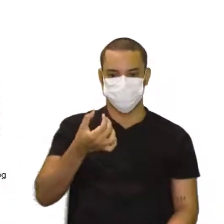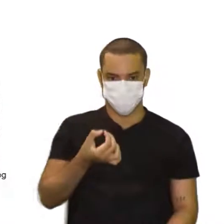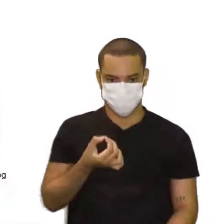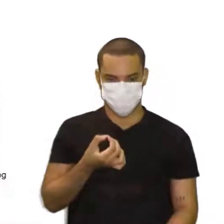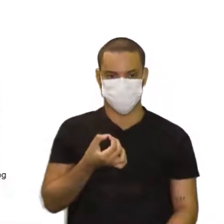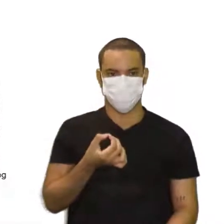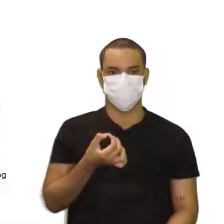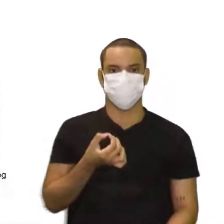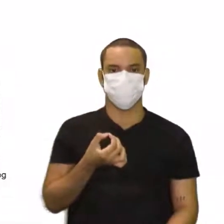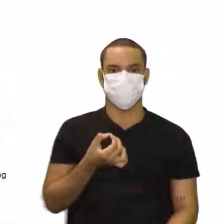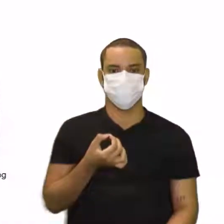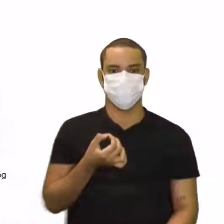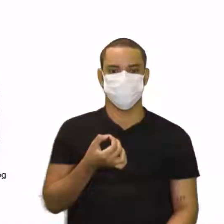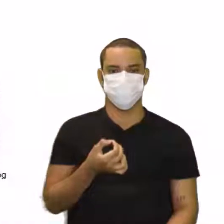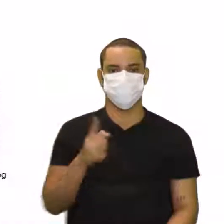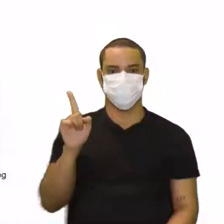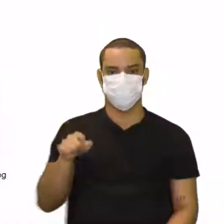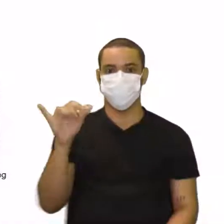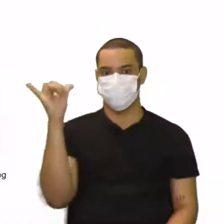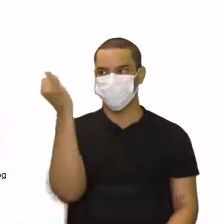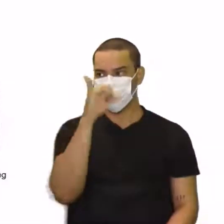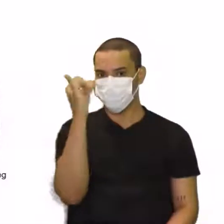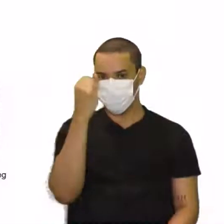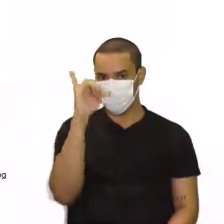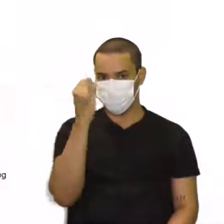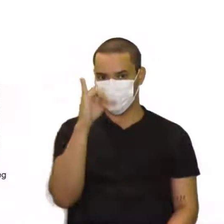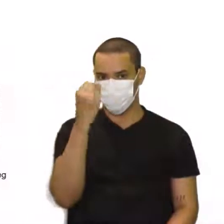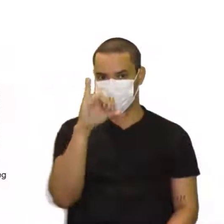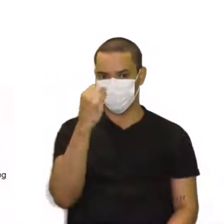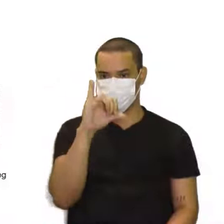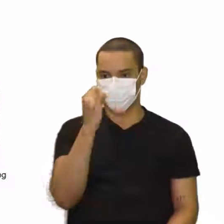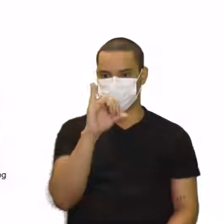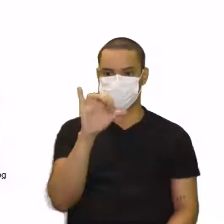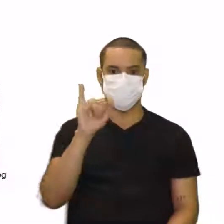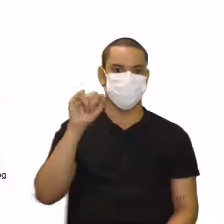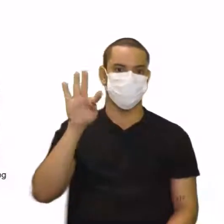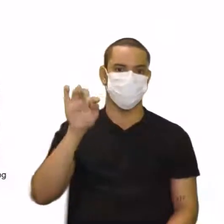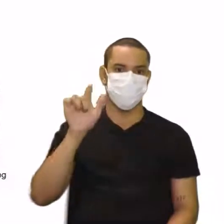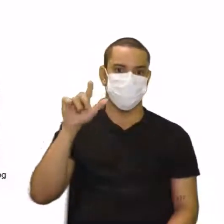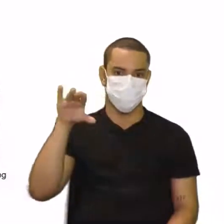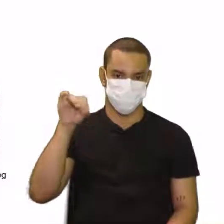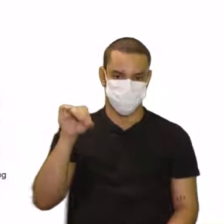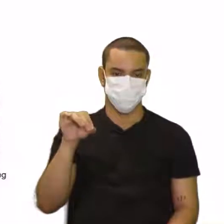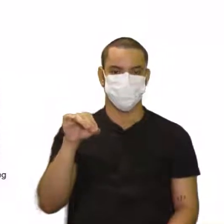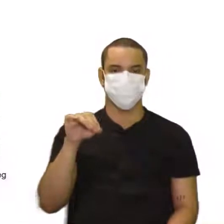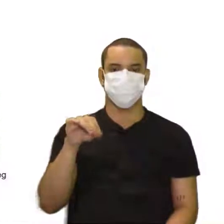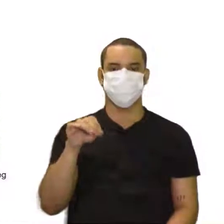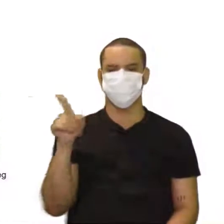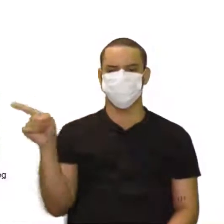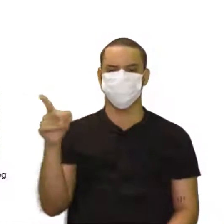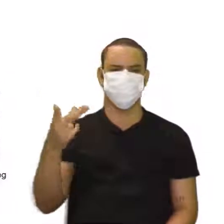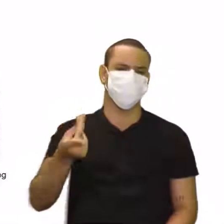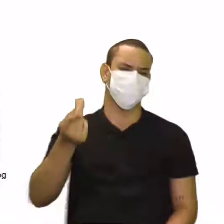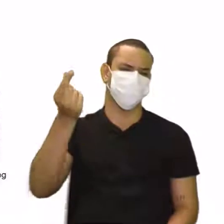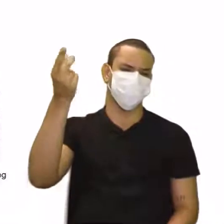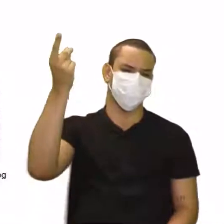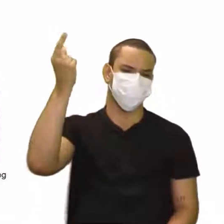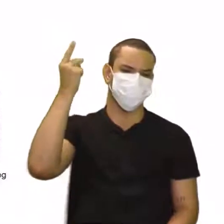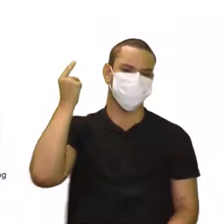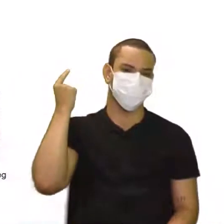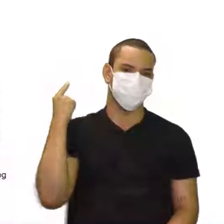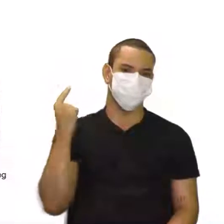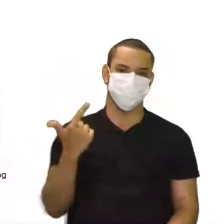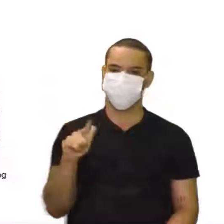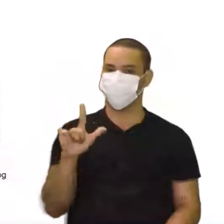né? Esse aqui é do italiano. Então, olha só o tamanhozão desse dínamo aqui, né? Você vê, é tão antigo que nem tinha foto,